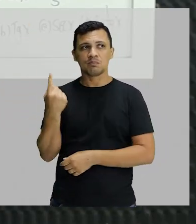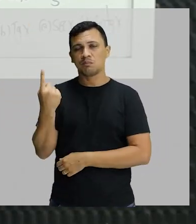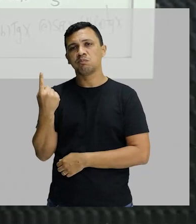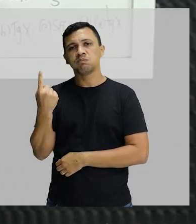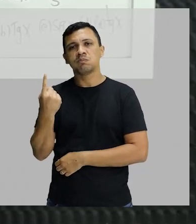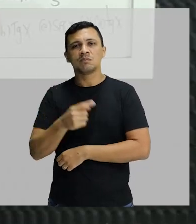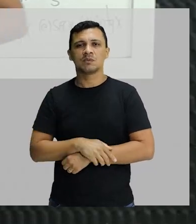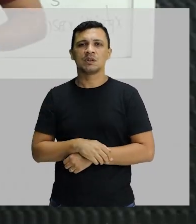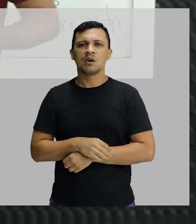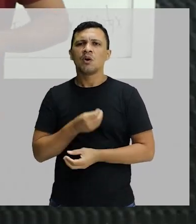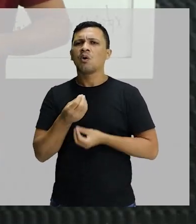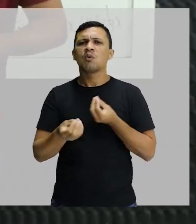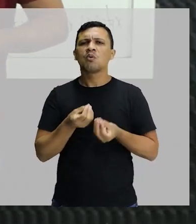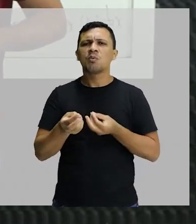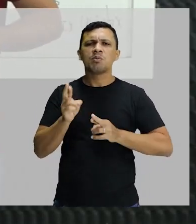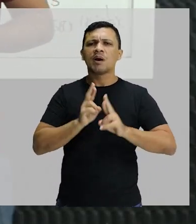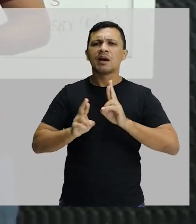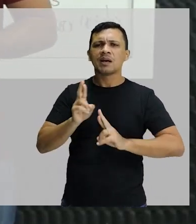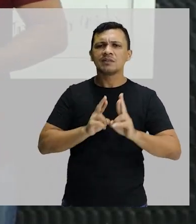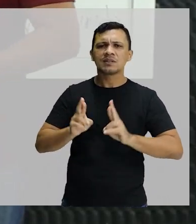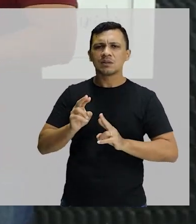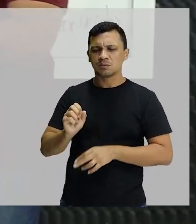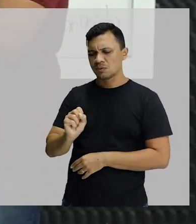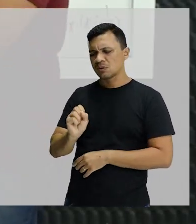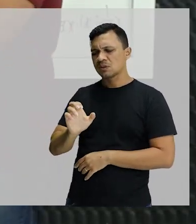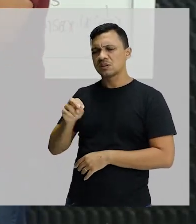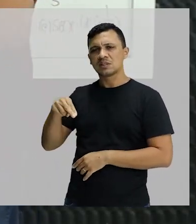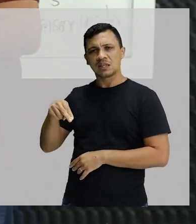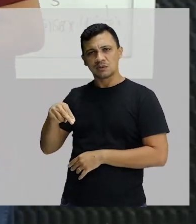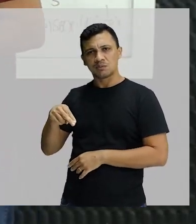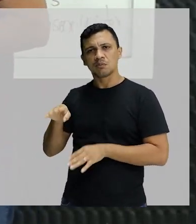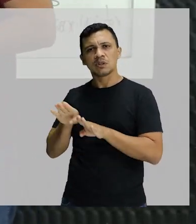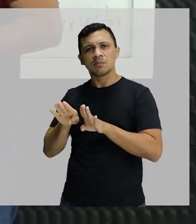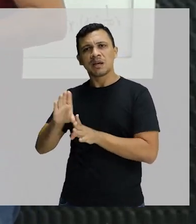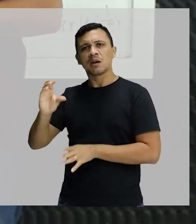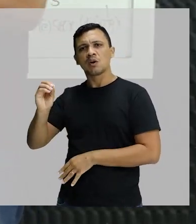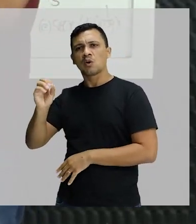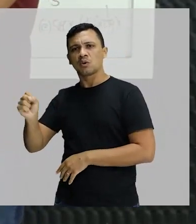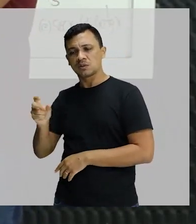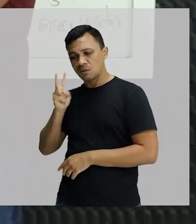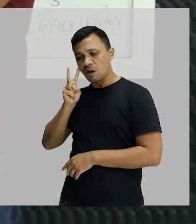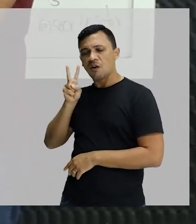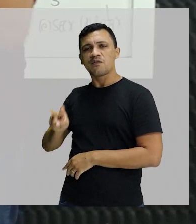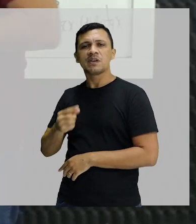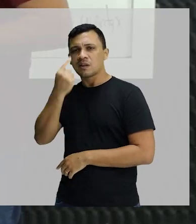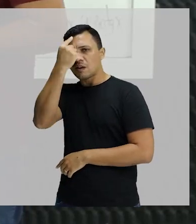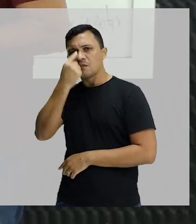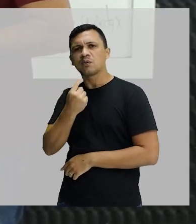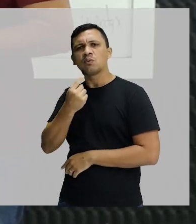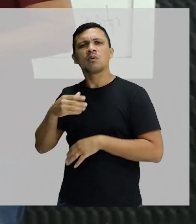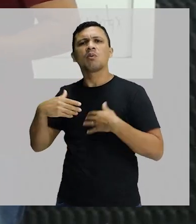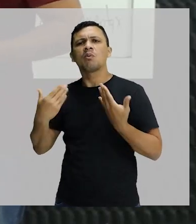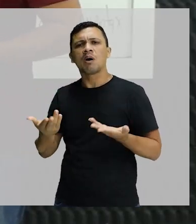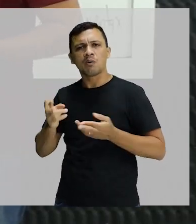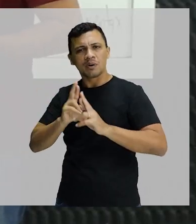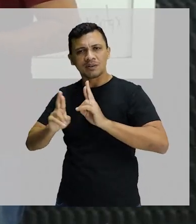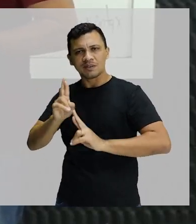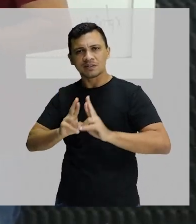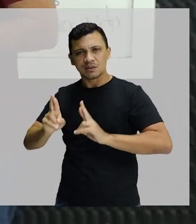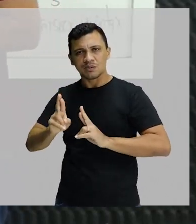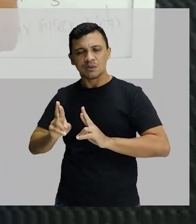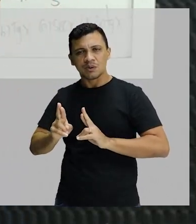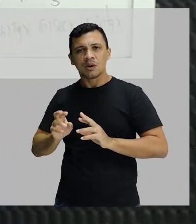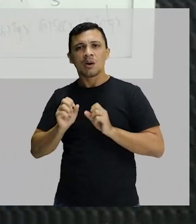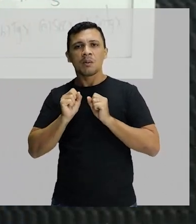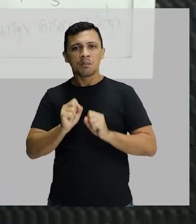que relação eu posso estabelecer entre seno e o cosseno a partir dessa figura? Ora, você vai aplicar aqui o teorema de